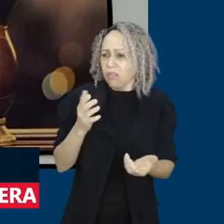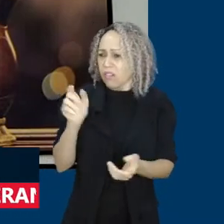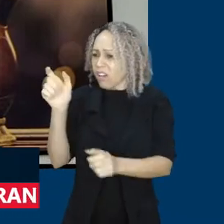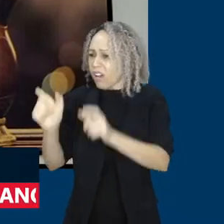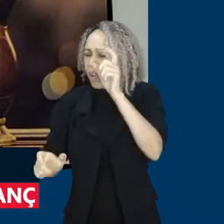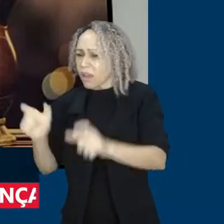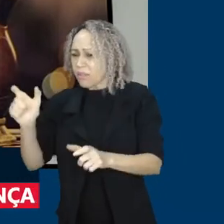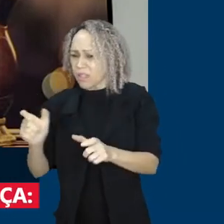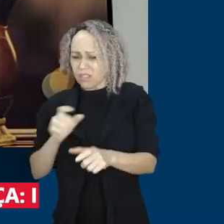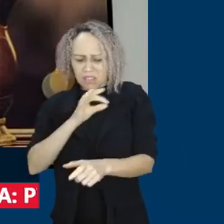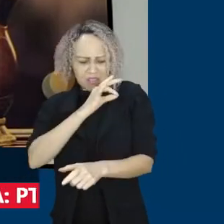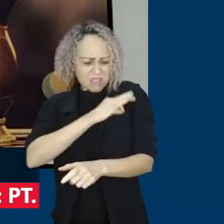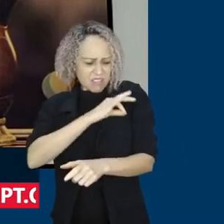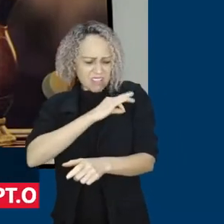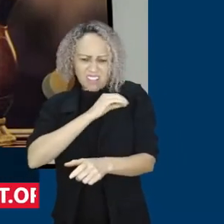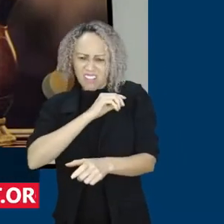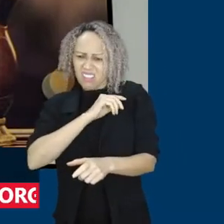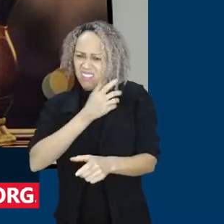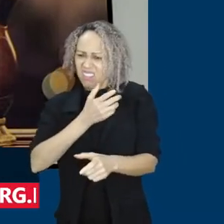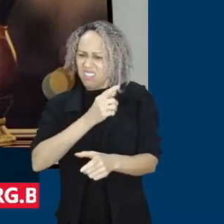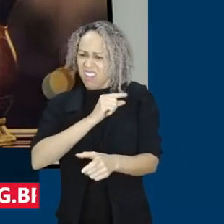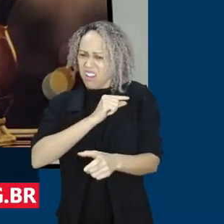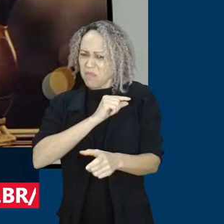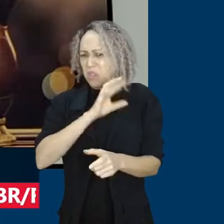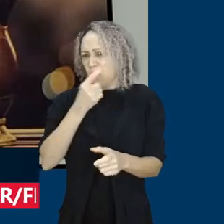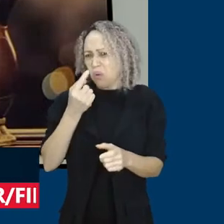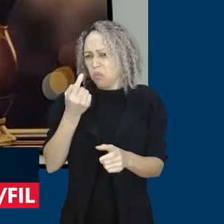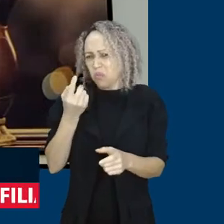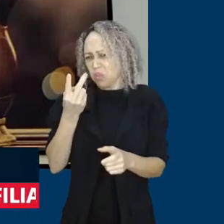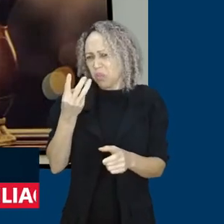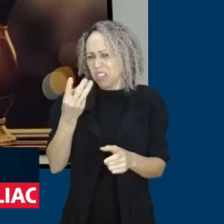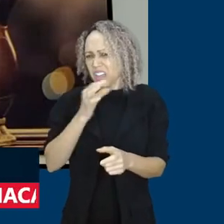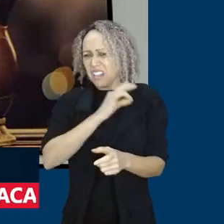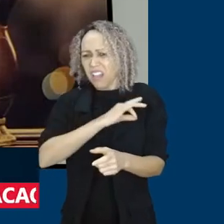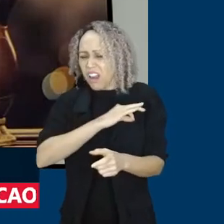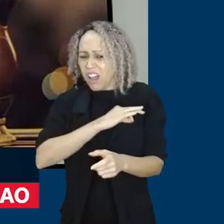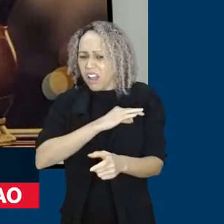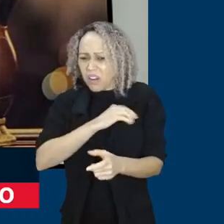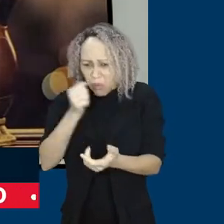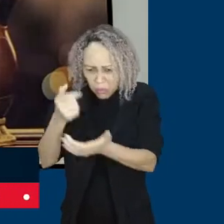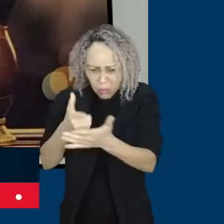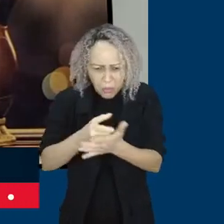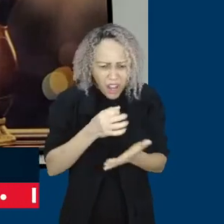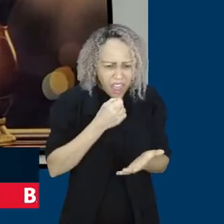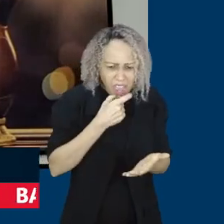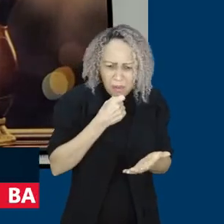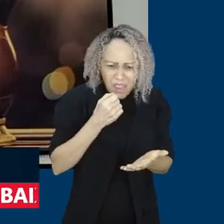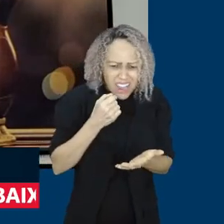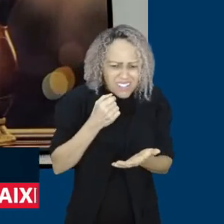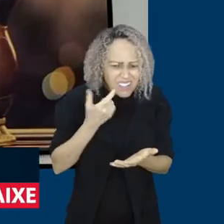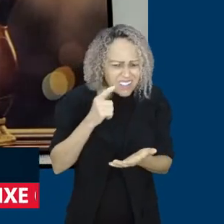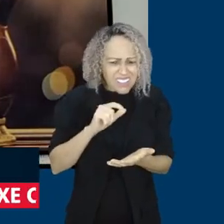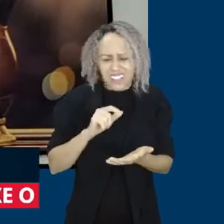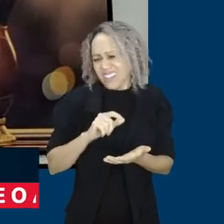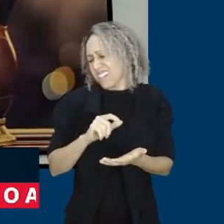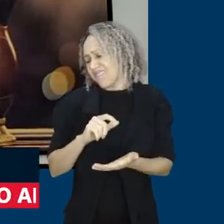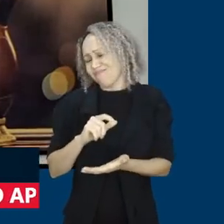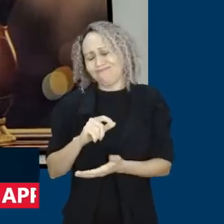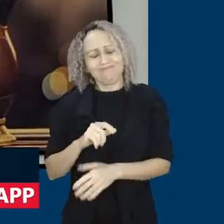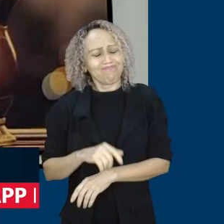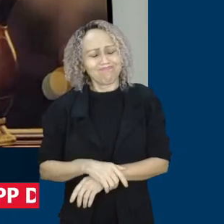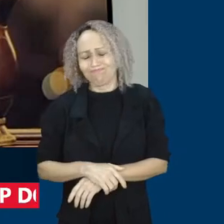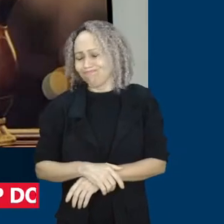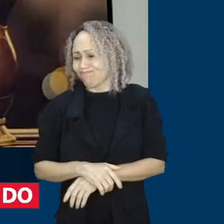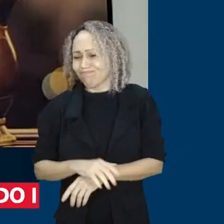mínimo ganha dois três salários não consegue pagar não vai comprar os remédios Vai morrer por isso é